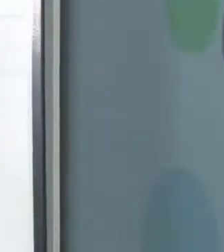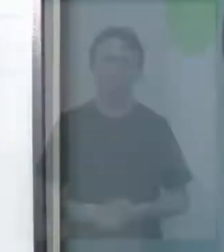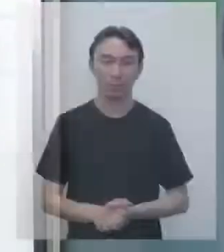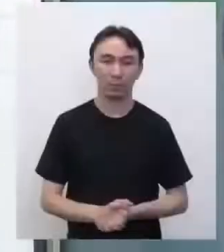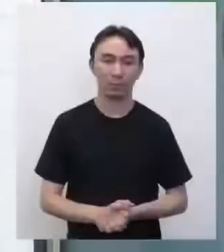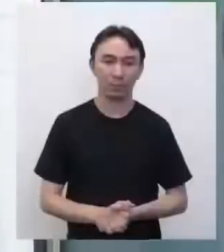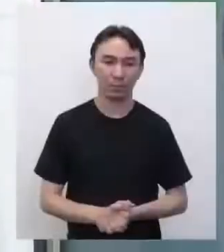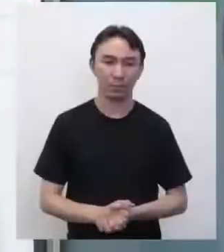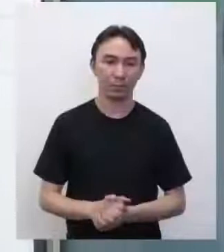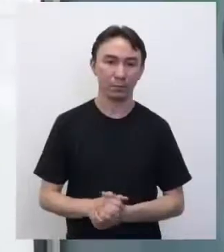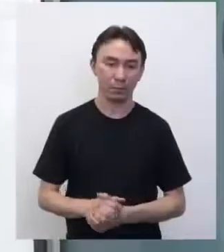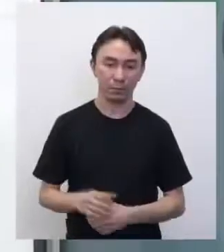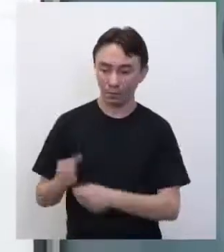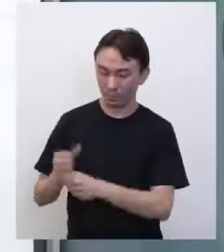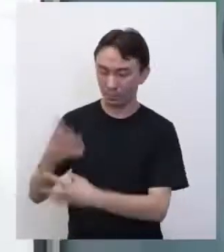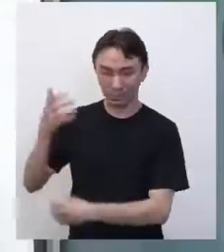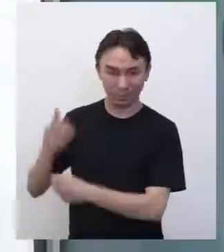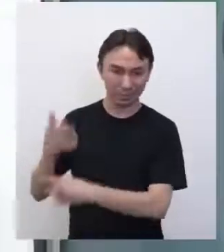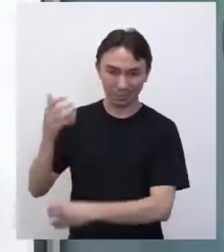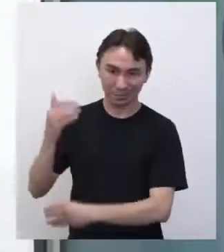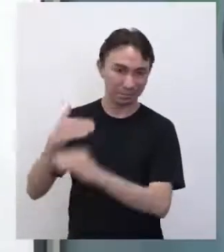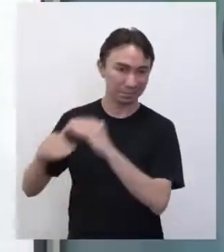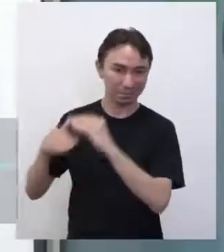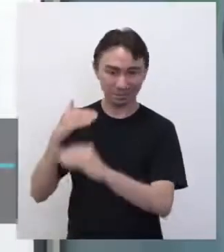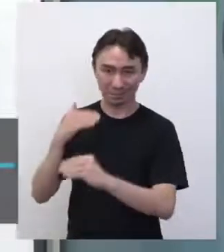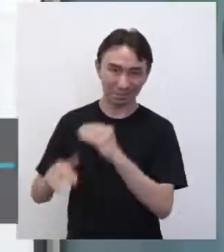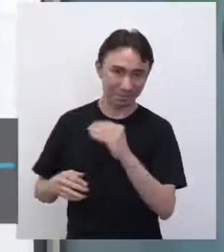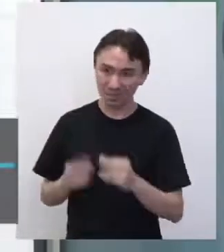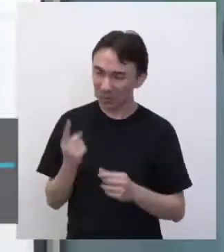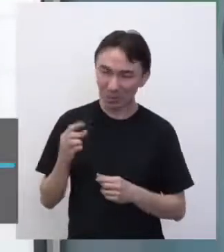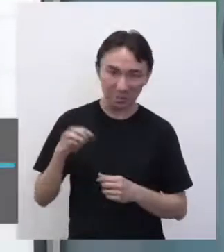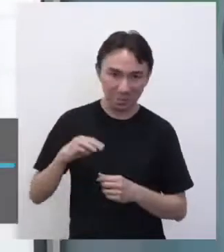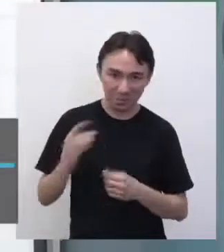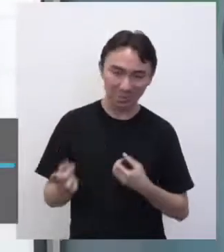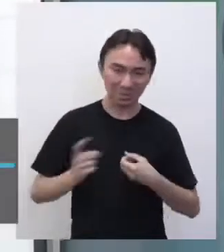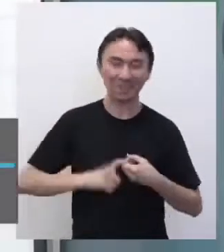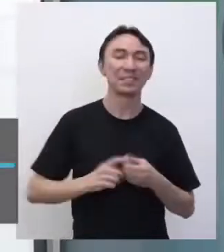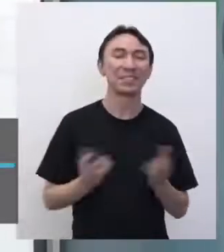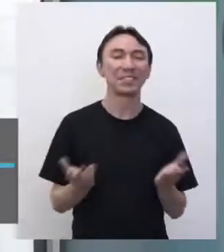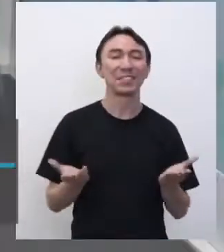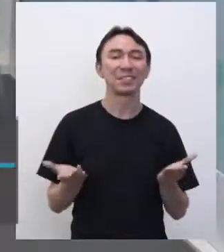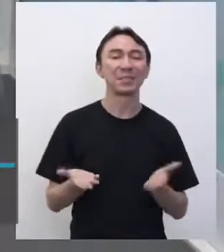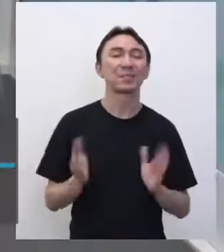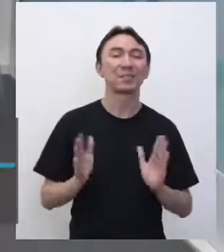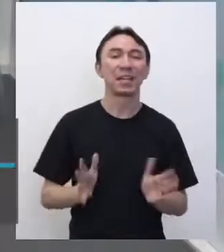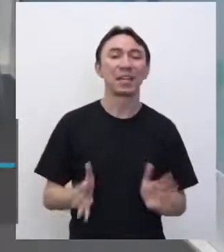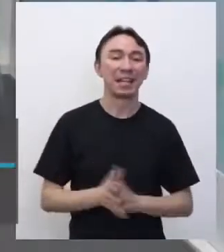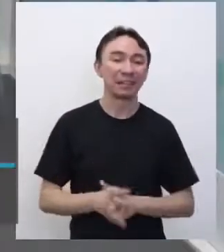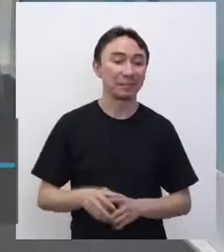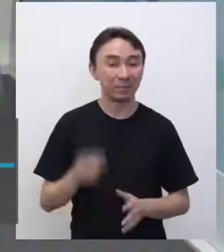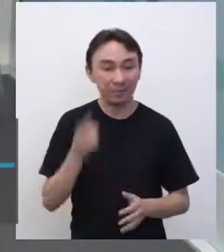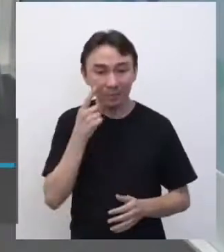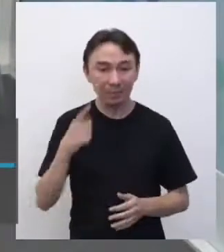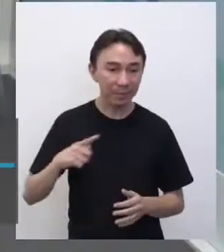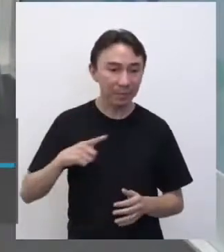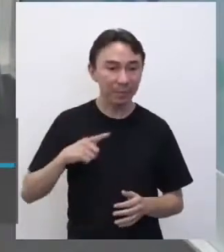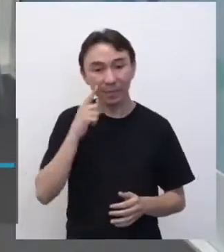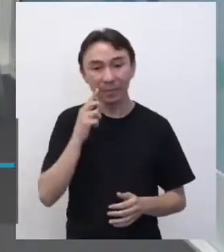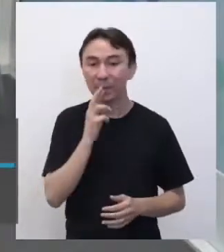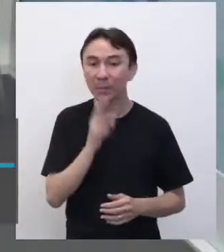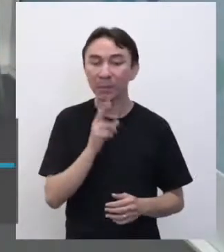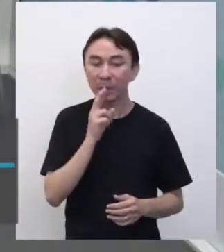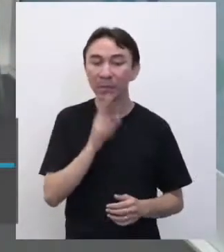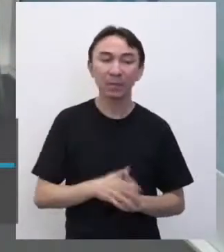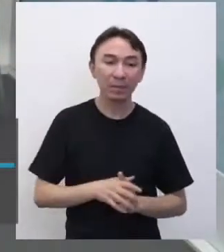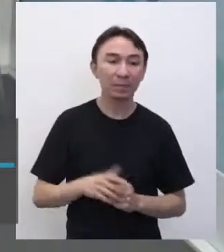Ok, Antônia, we are back. Voltamos aqui depois desse 1 minute. Do we have anything? Temos alguma coisa? Sim, nós temos alunos da escola Hans.